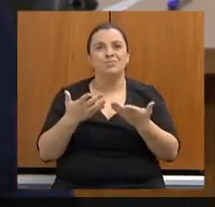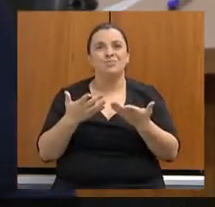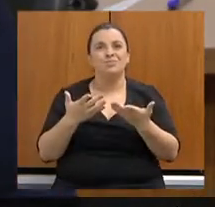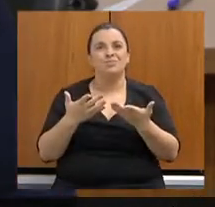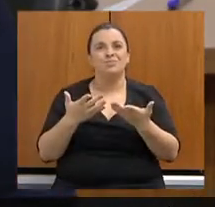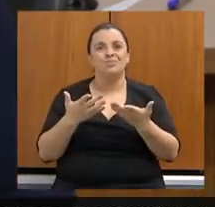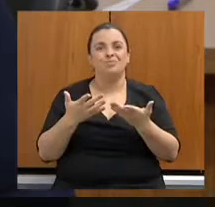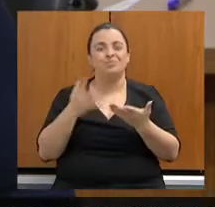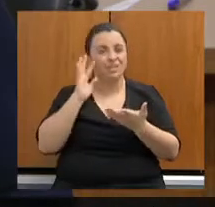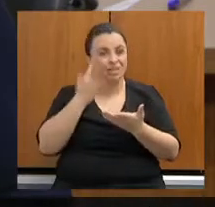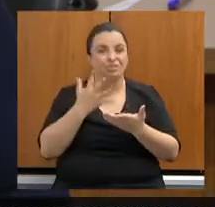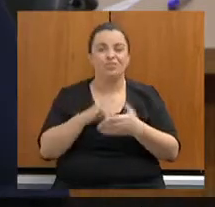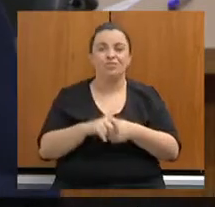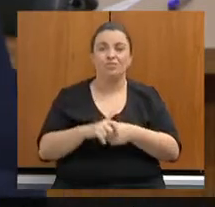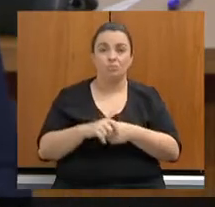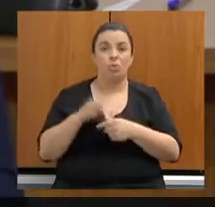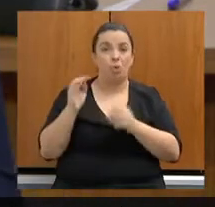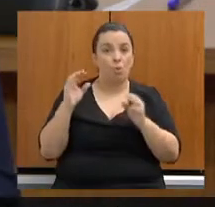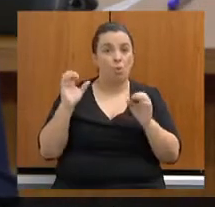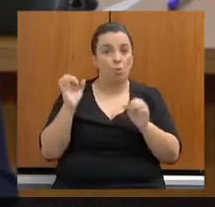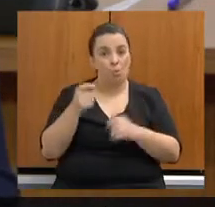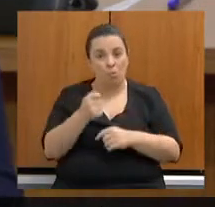Desculpa o atraso aqui